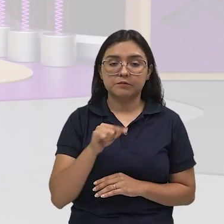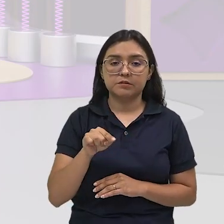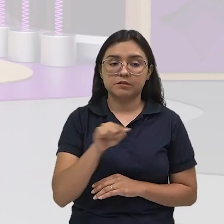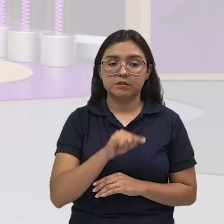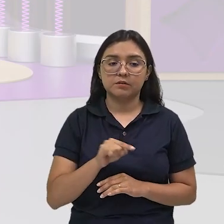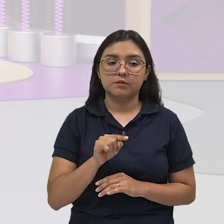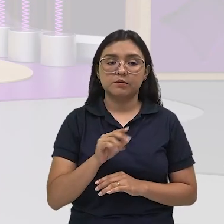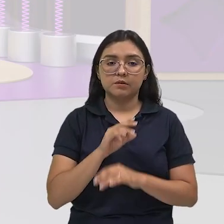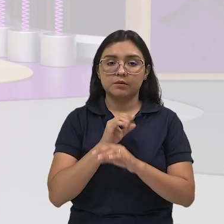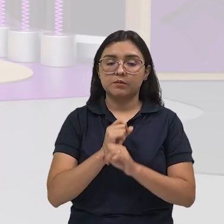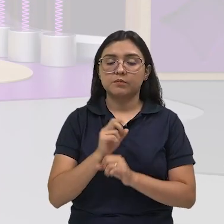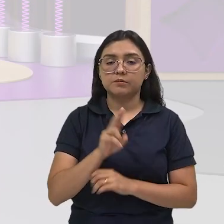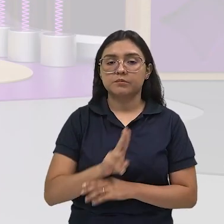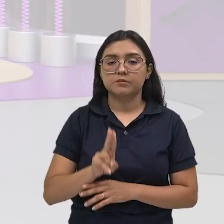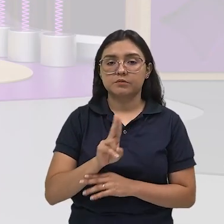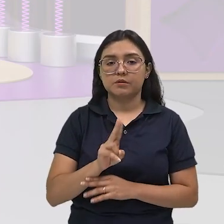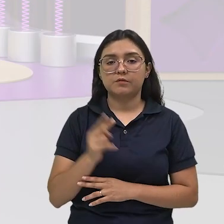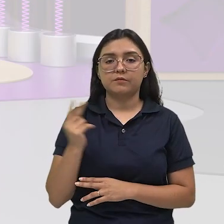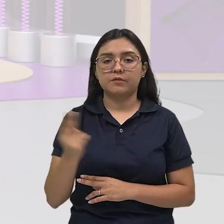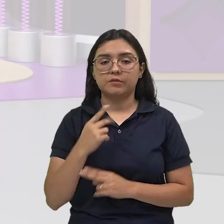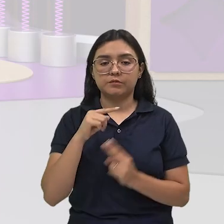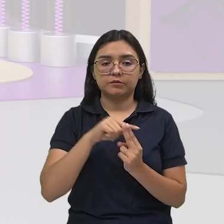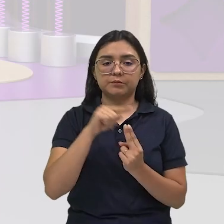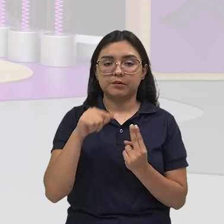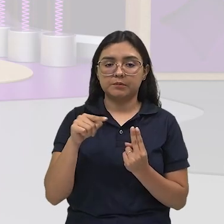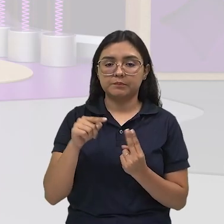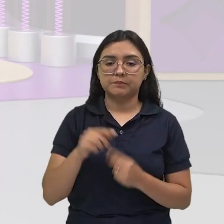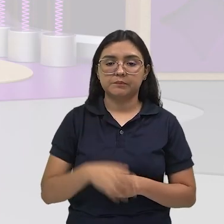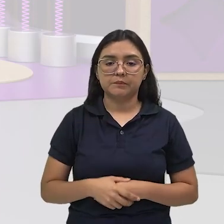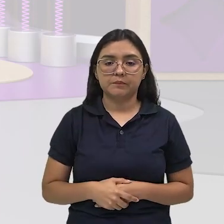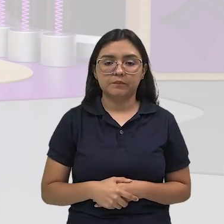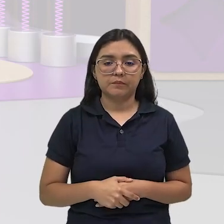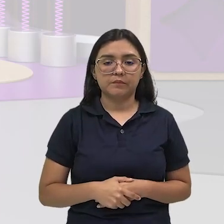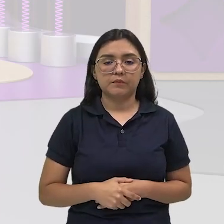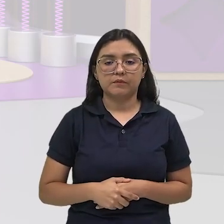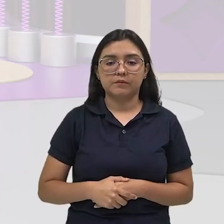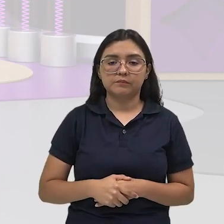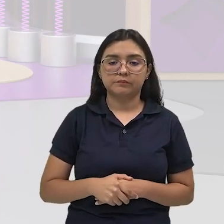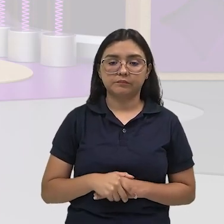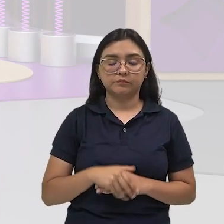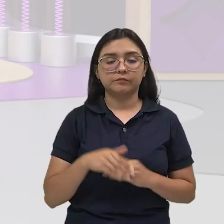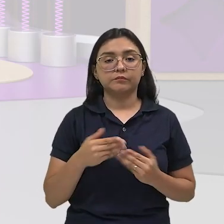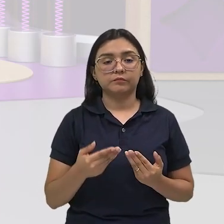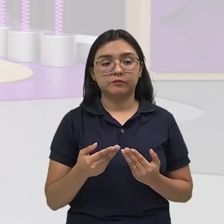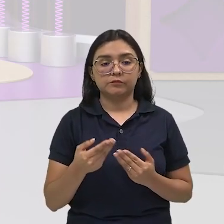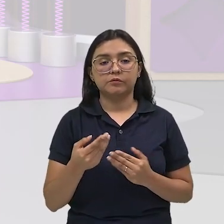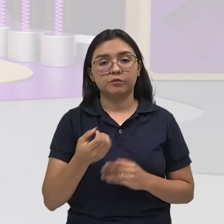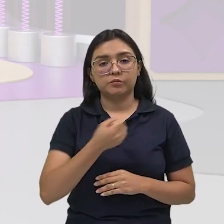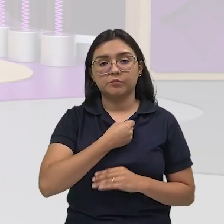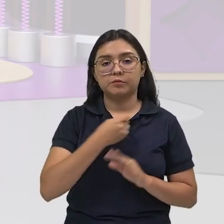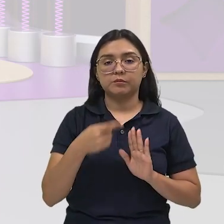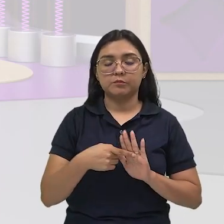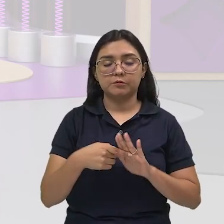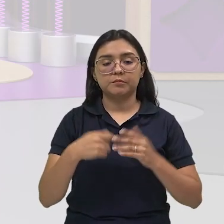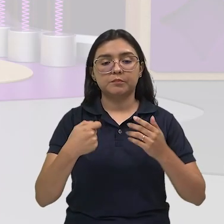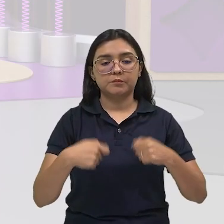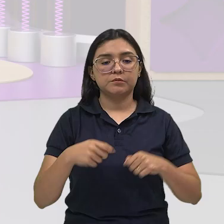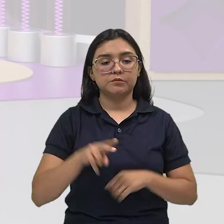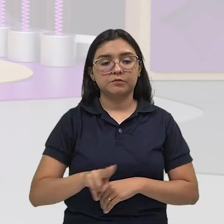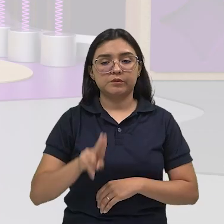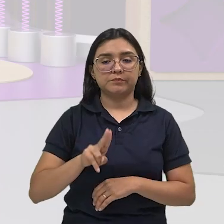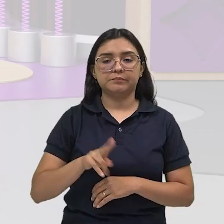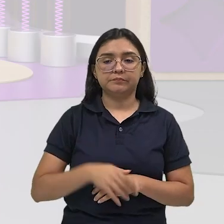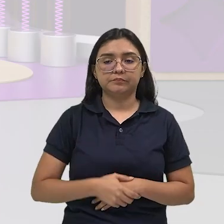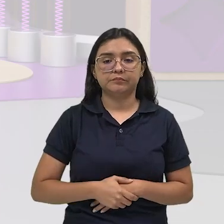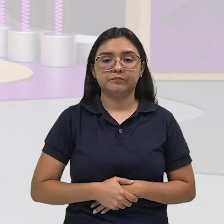você utilizar o valor de π por um número que o problema sinaliza, então você deve